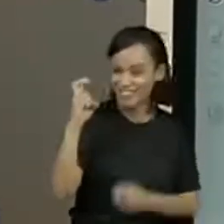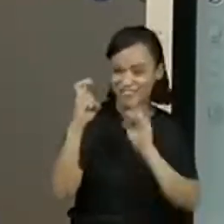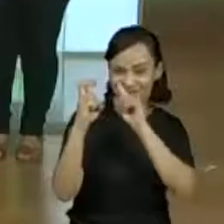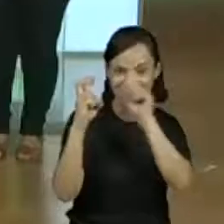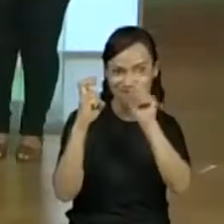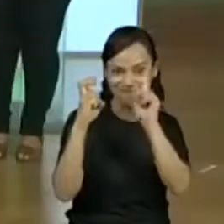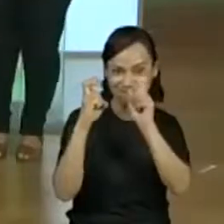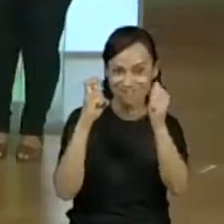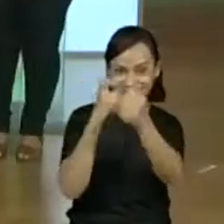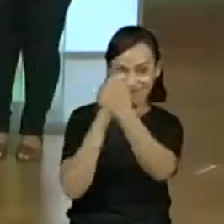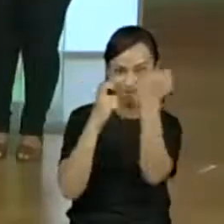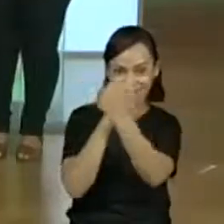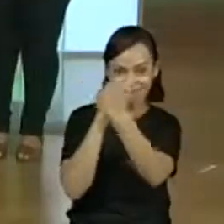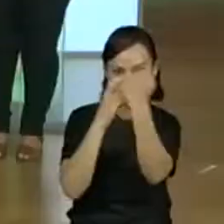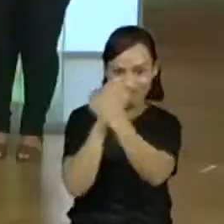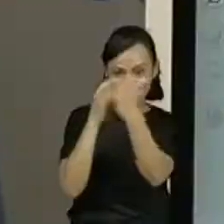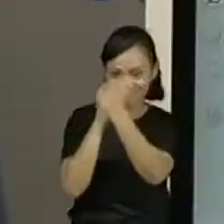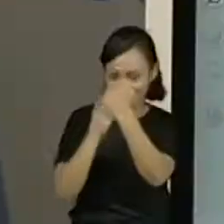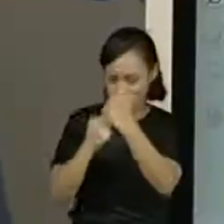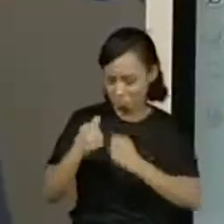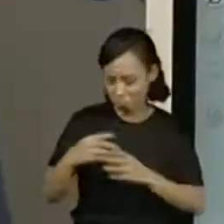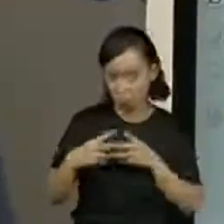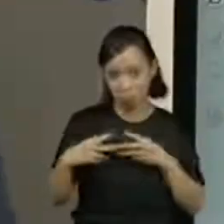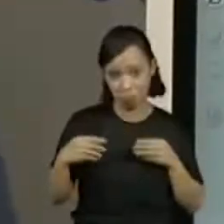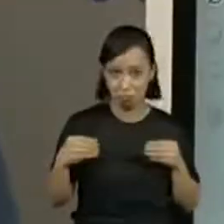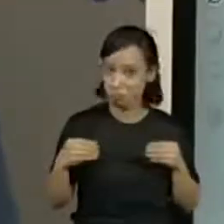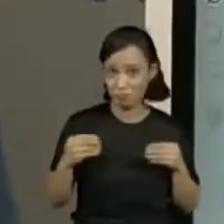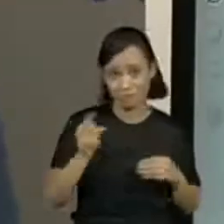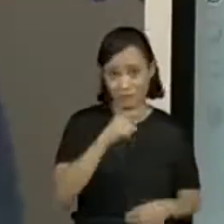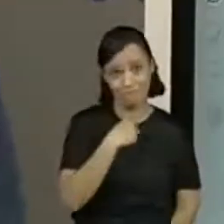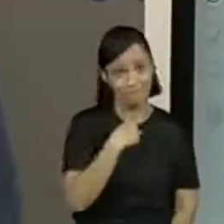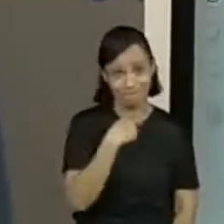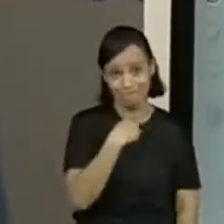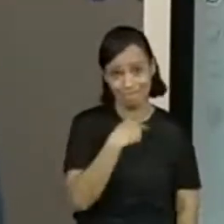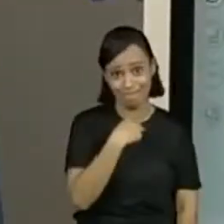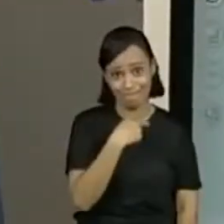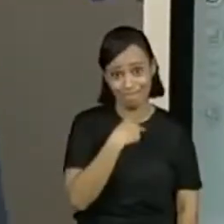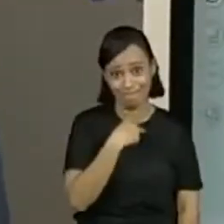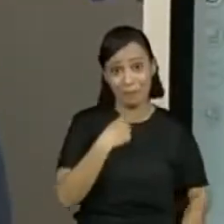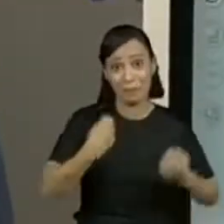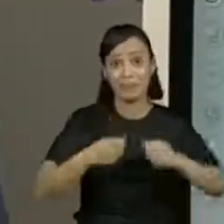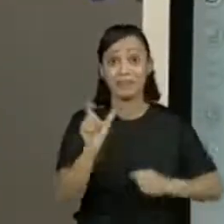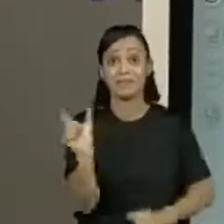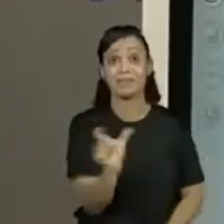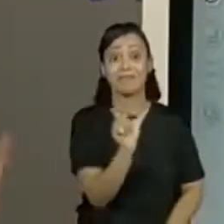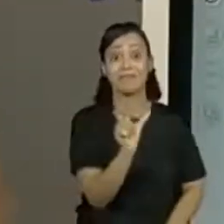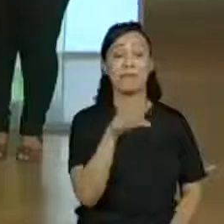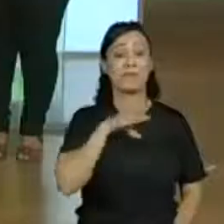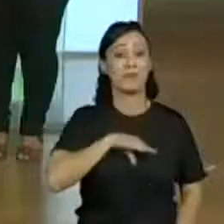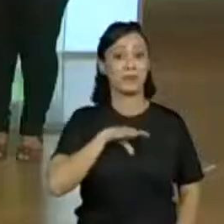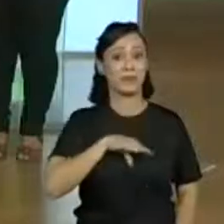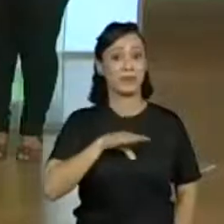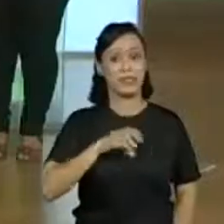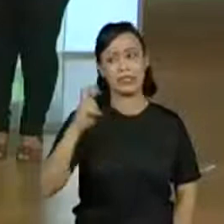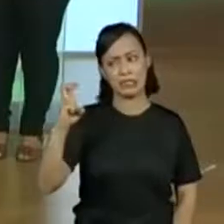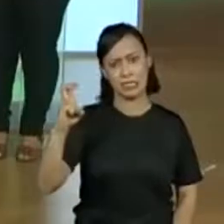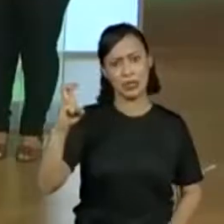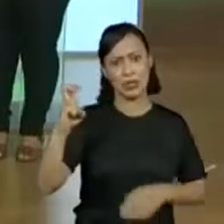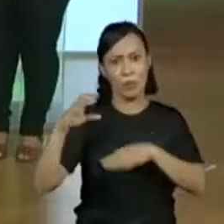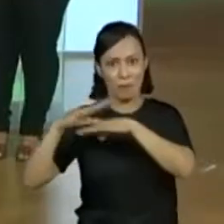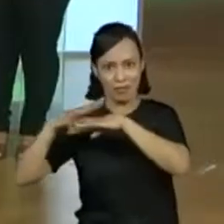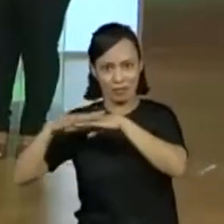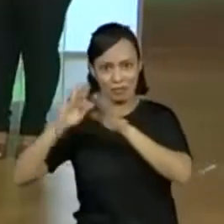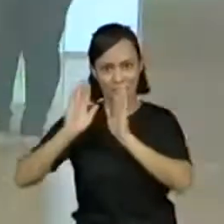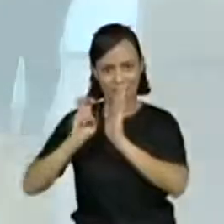brigar nenhum ela não fez nenhum mas eu vou ajudar vocês com Sim já vão pensando no corpo tá cinco o